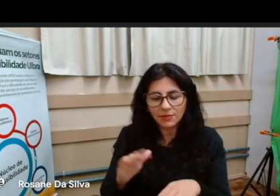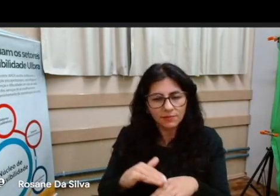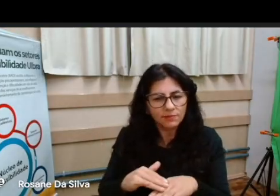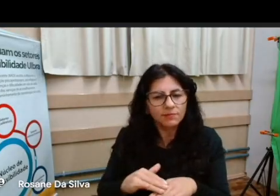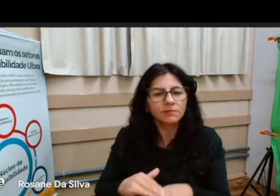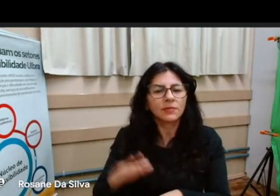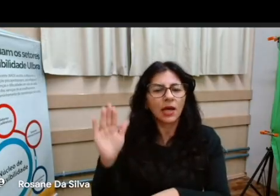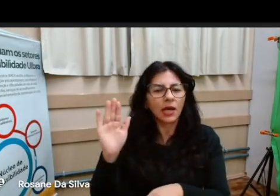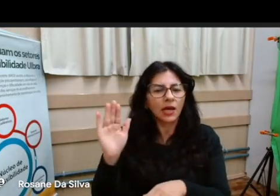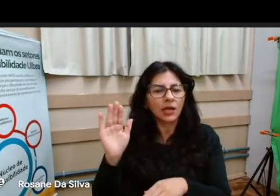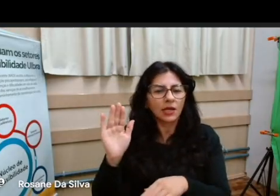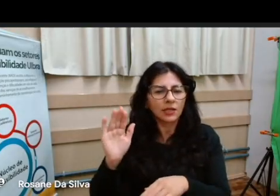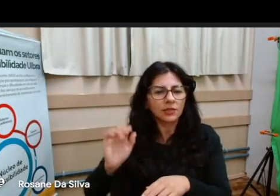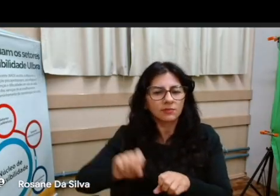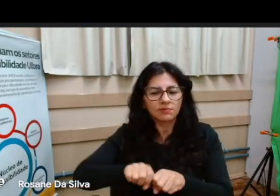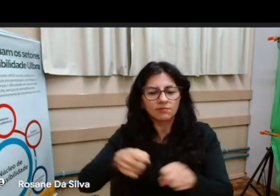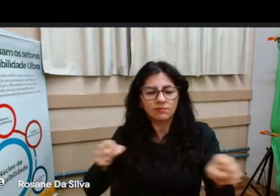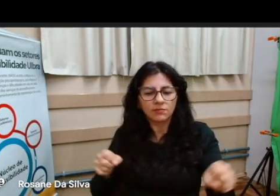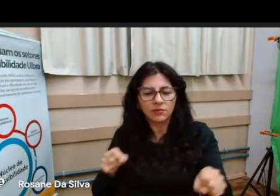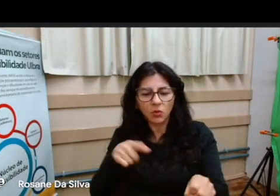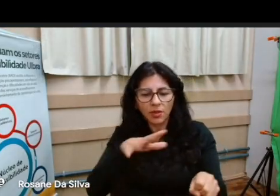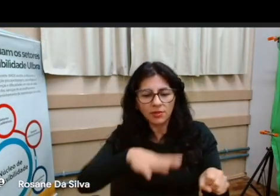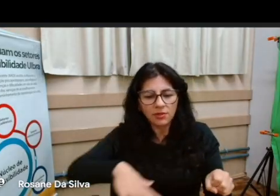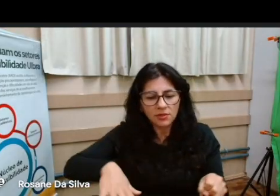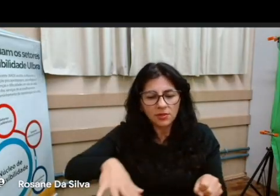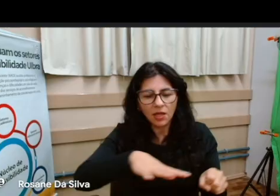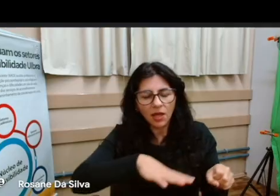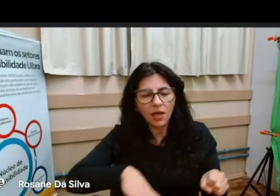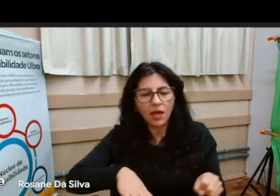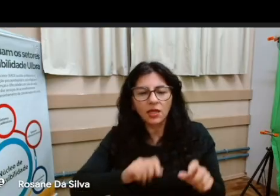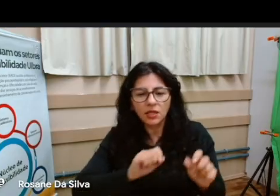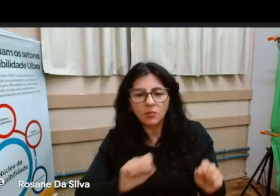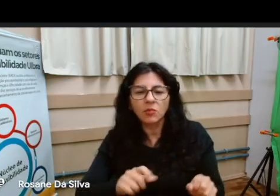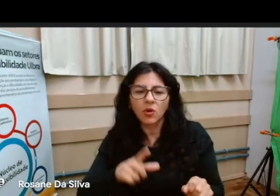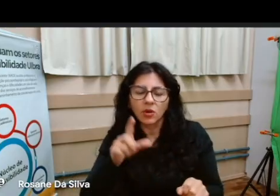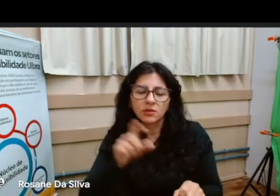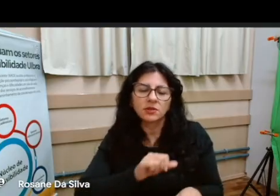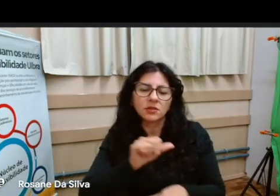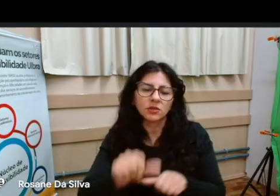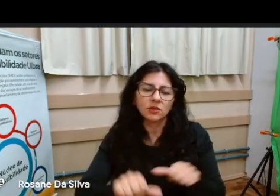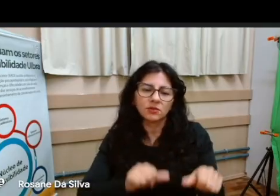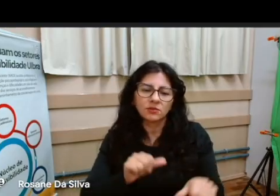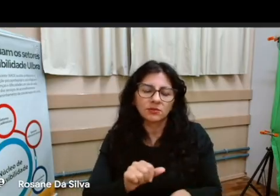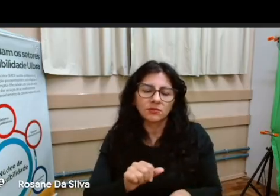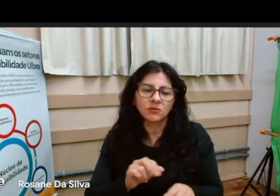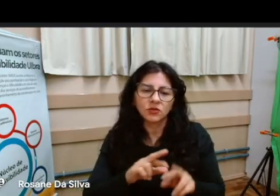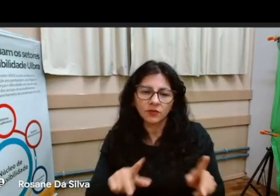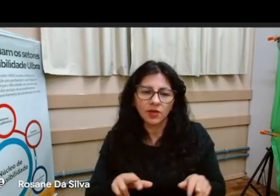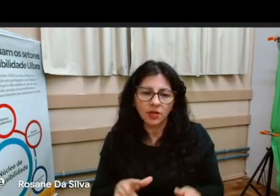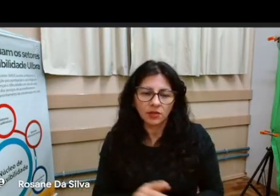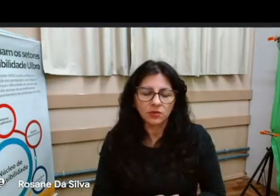coerentes com esse mundo que a gente tem e que a gente almeja que possa ser diferente